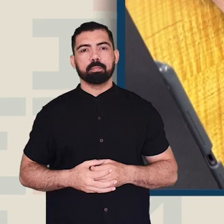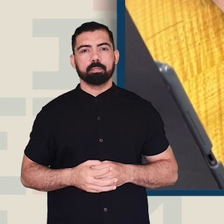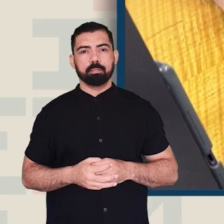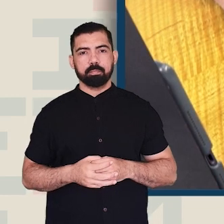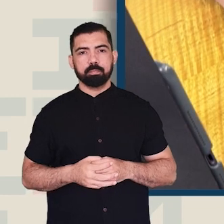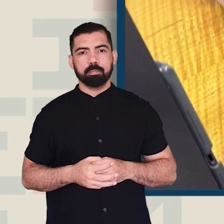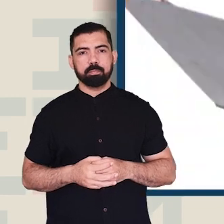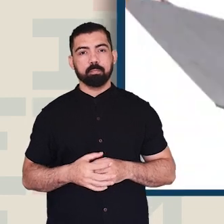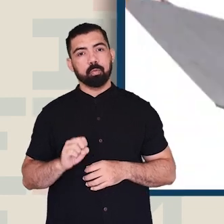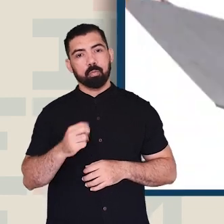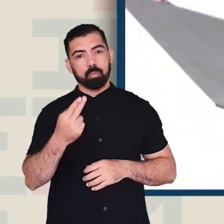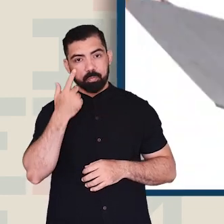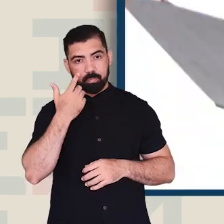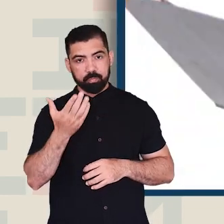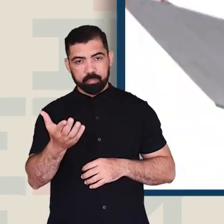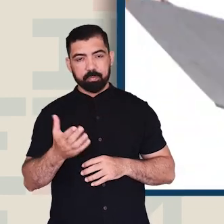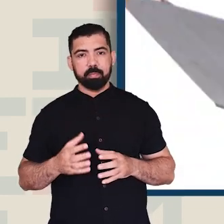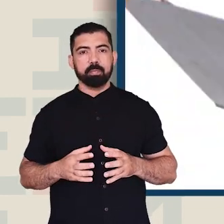Ou então se eu quiser aqui,